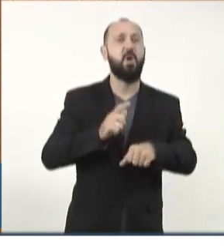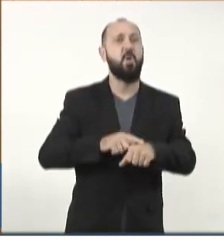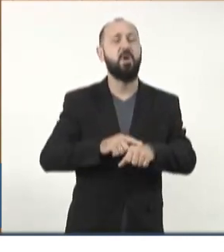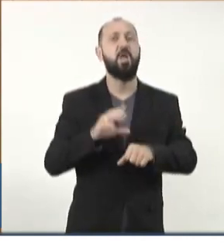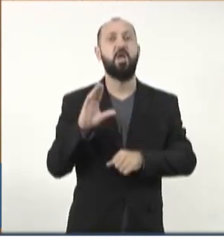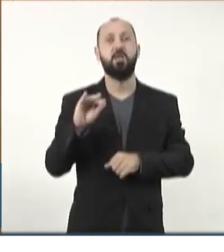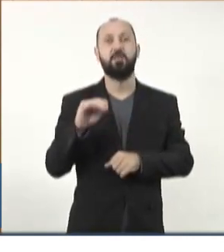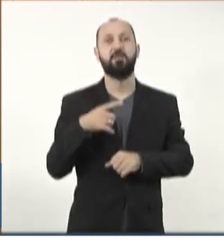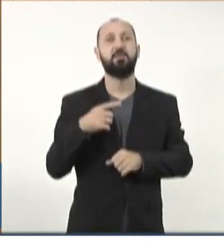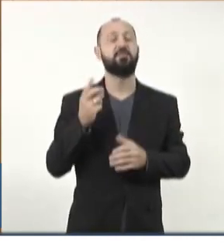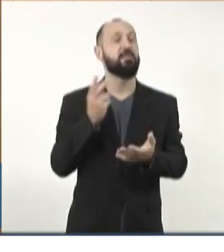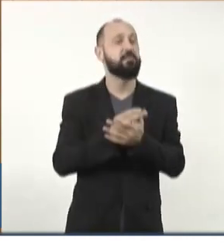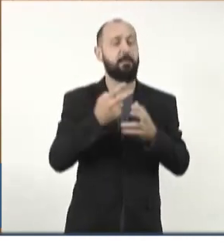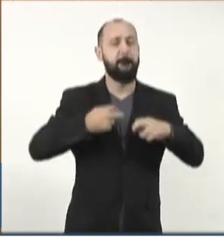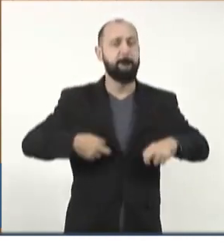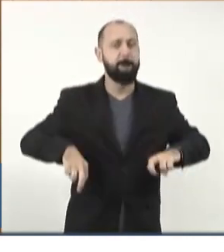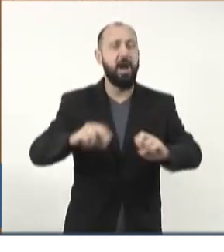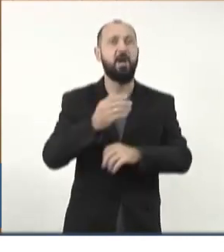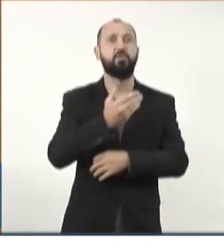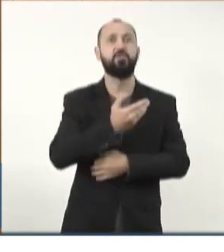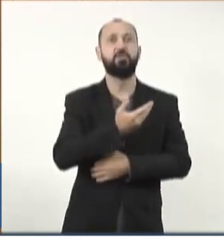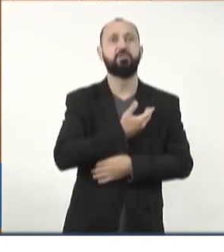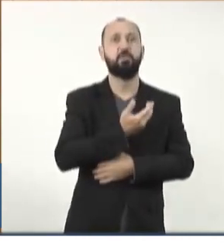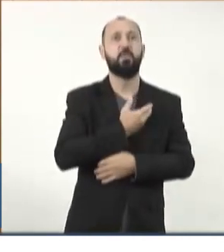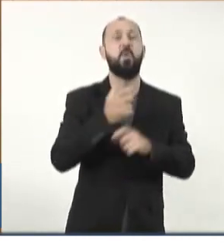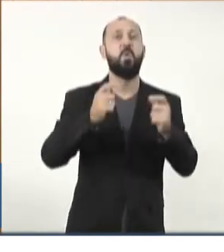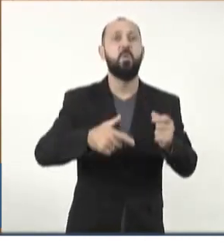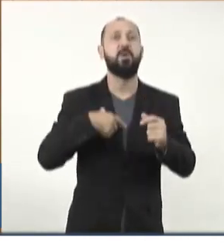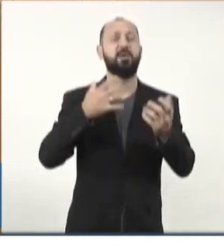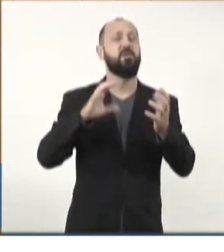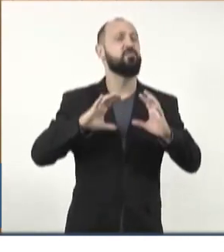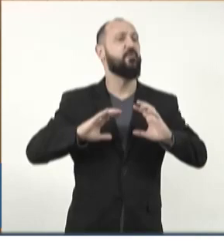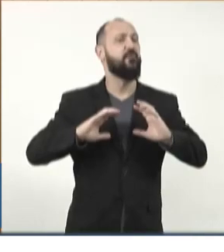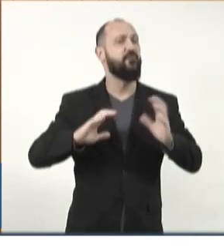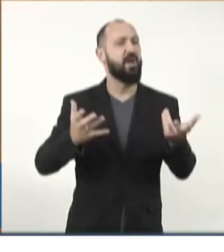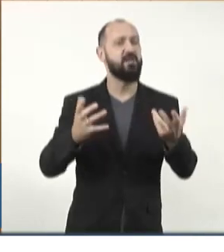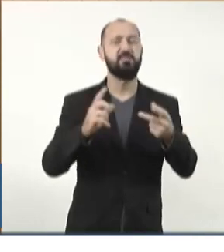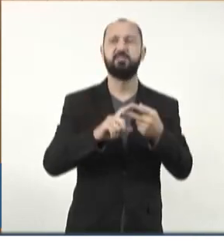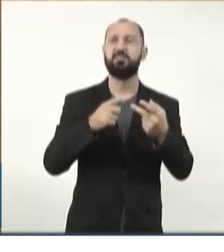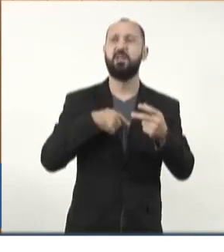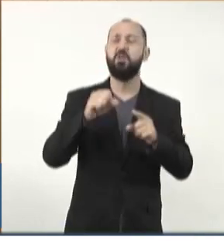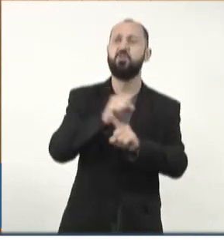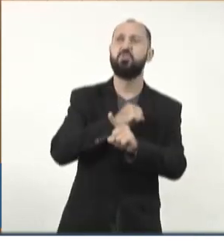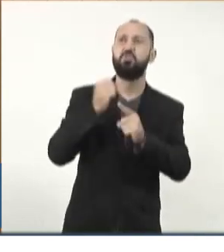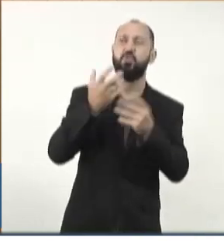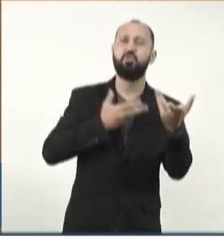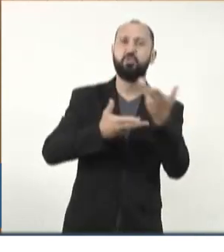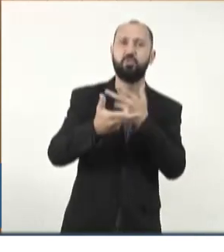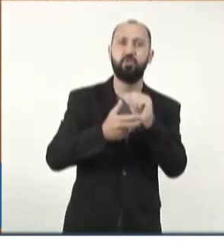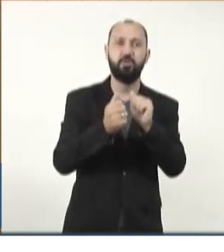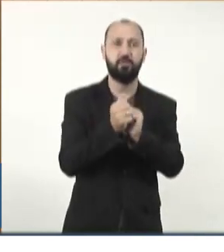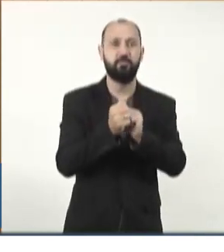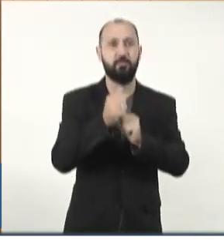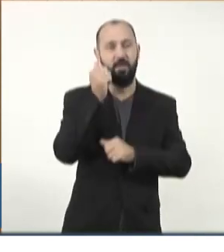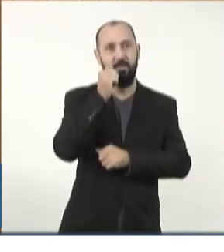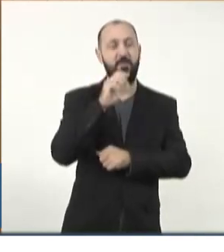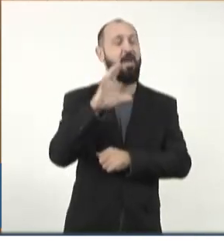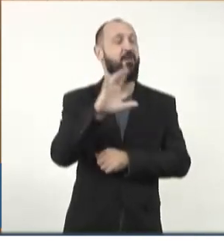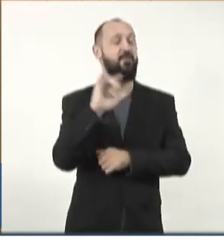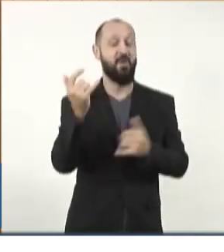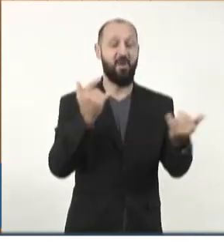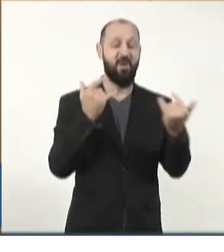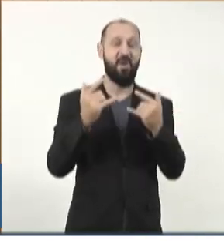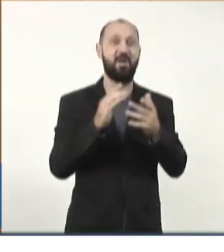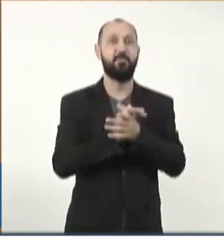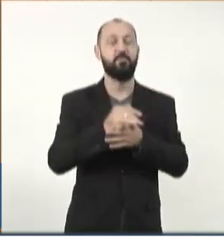dia ou da noite, ele vai estar cercado de amigos, de um ambiente de festa, de socializar. As mulheres vão gostar